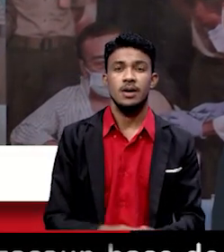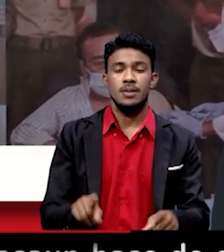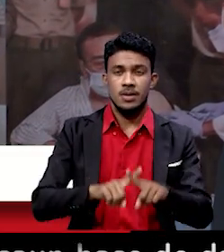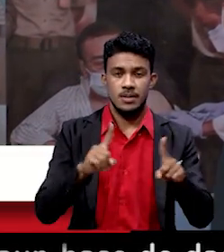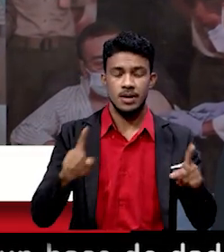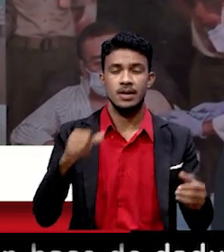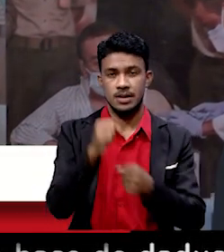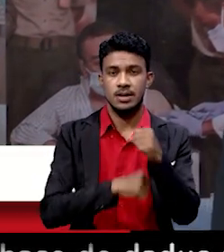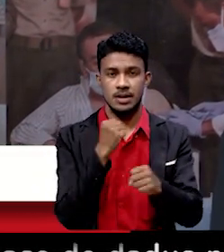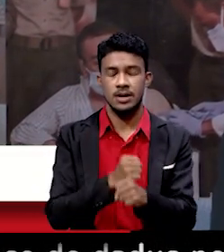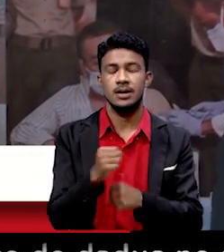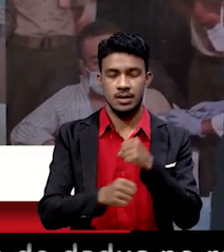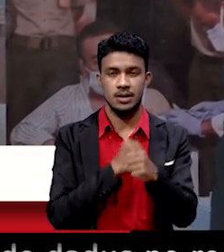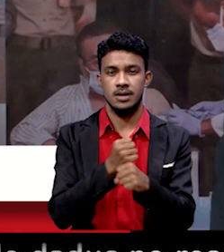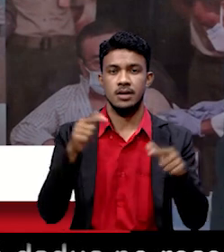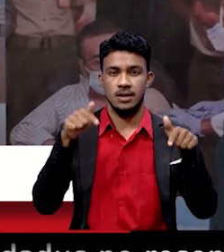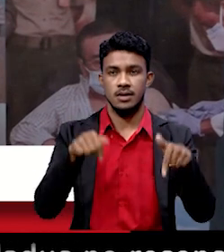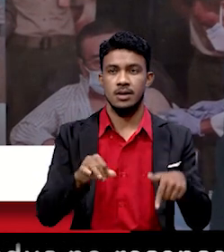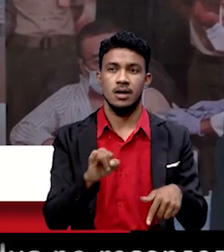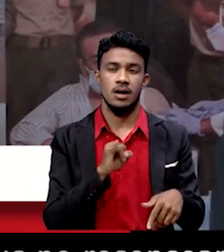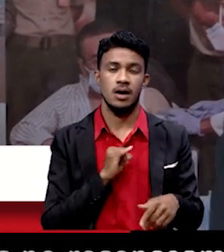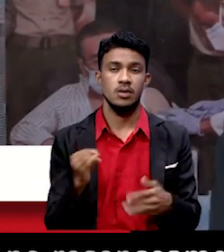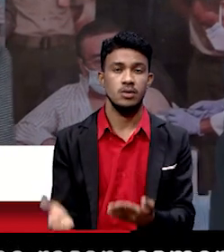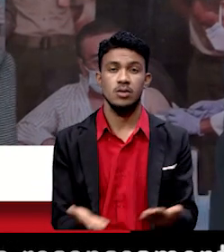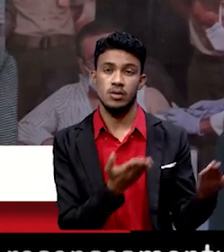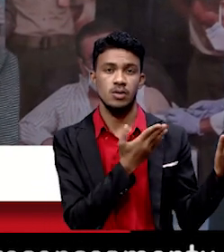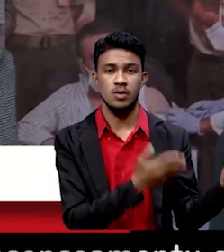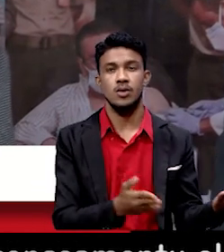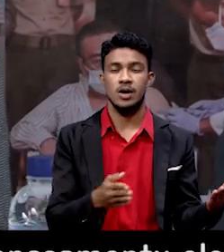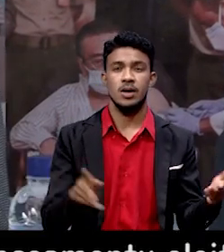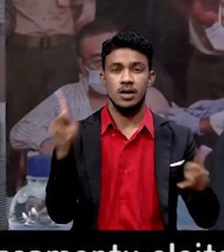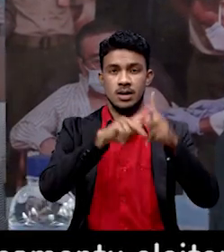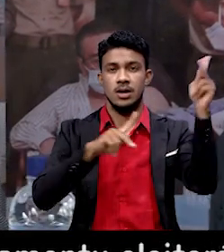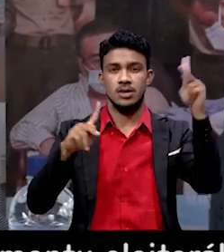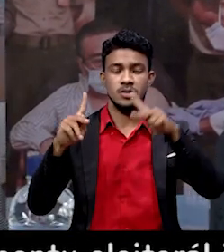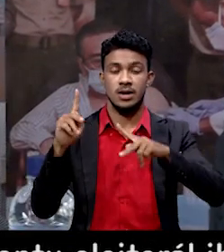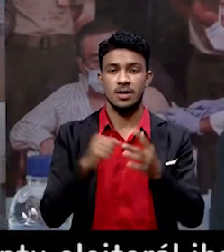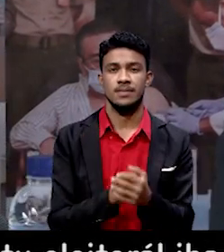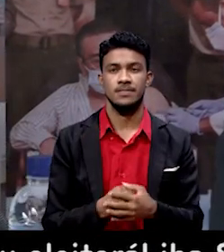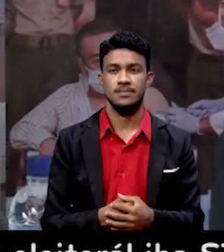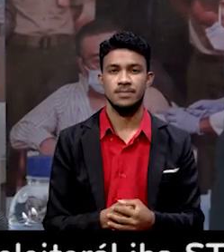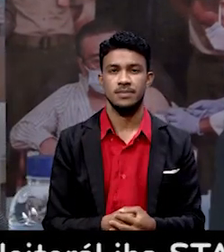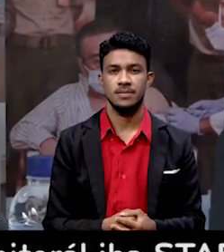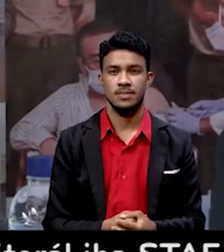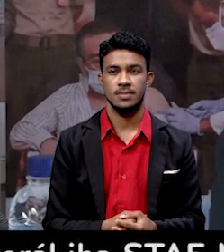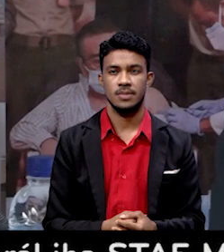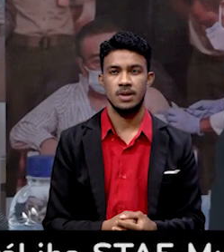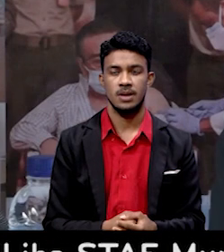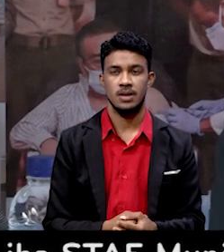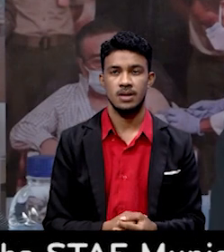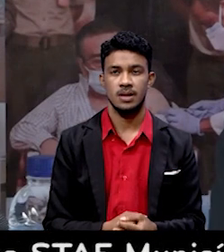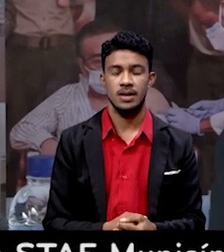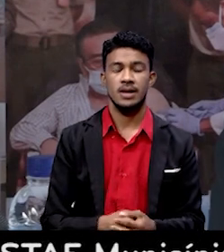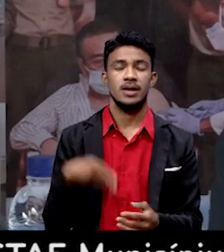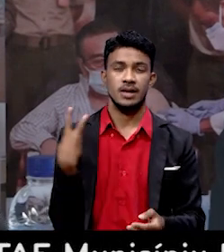hene. Ao se dura para casa mesmo, dino, se que vai dino, acontece, hein? Isso é um carro